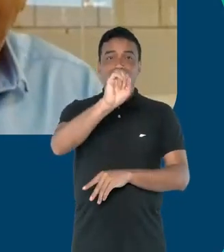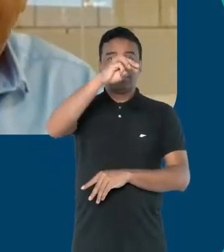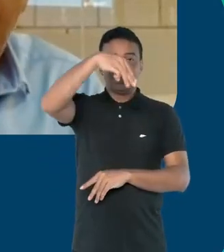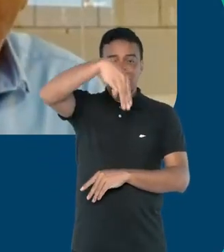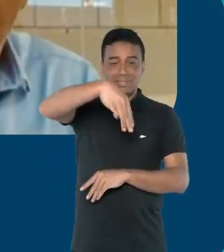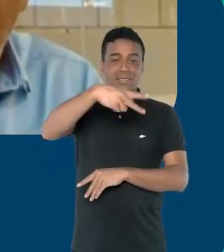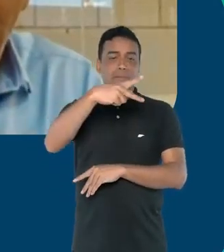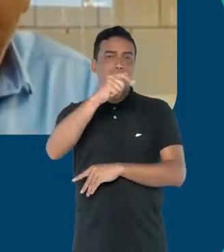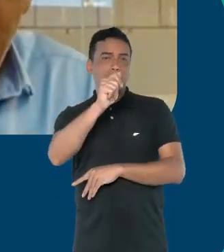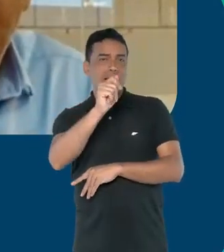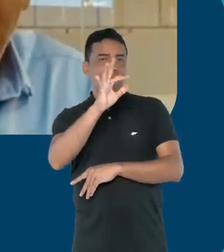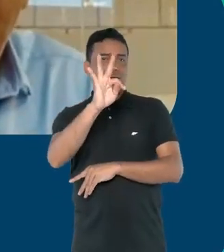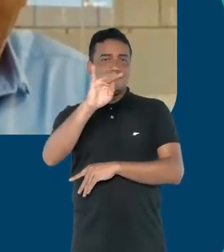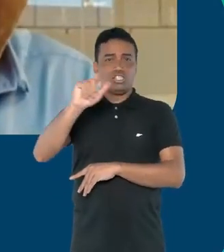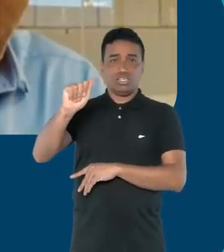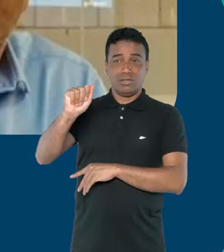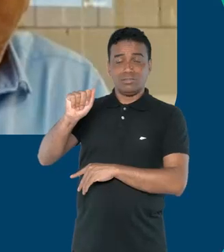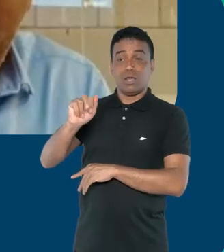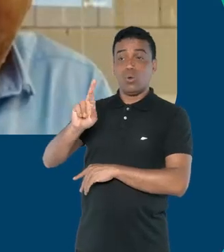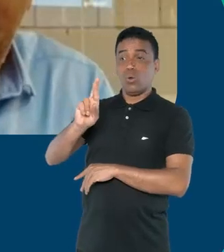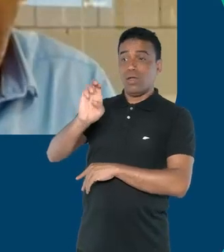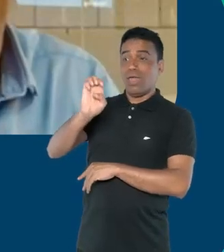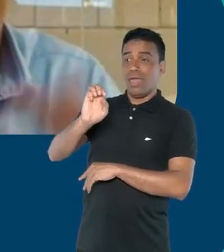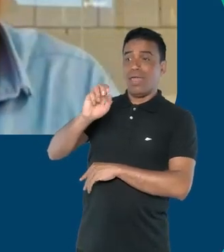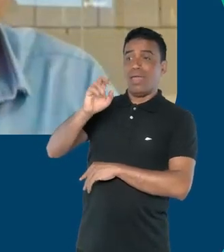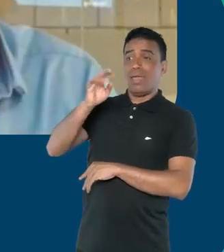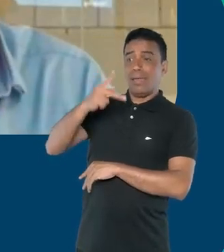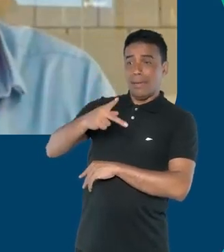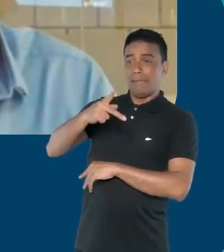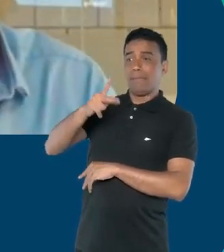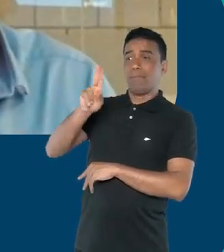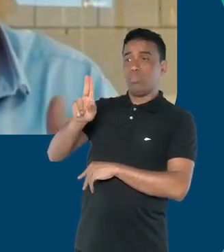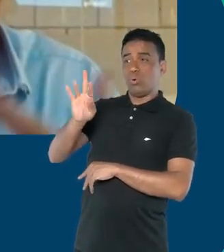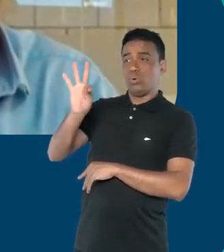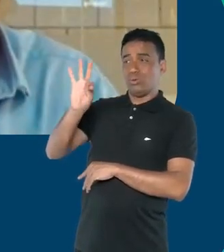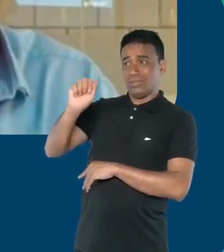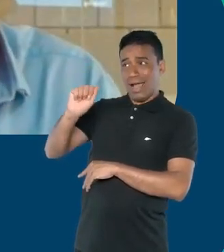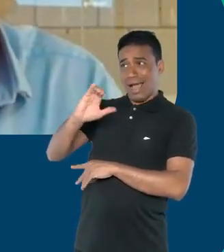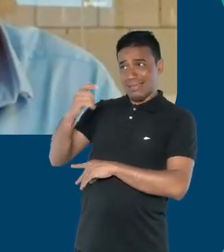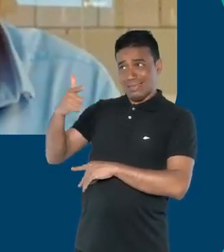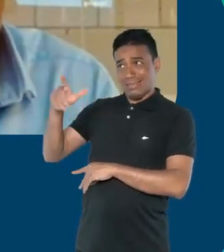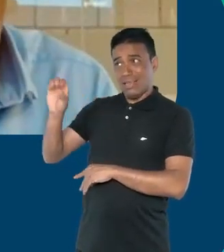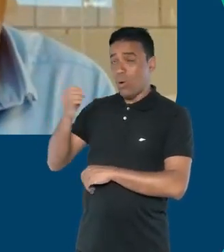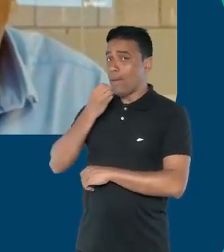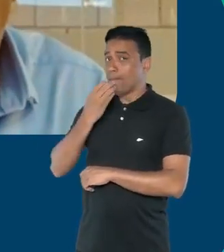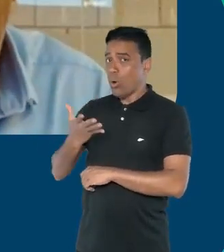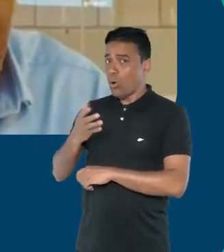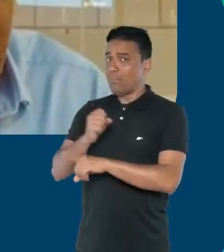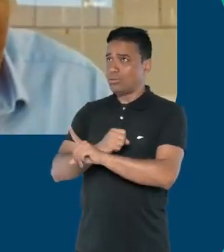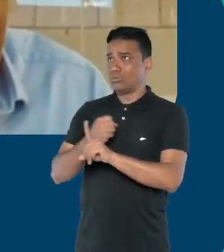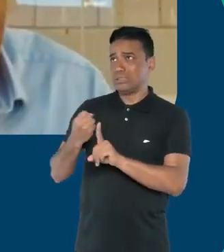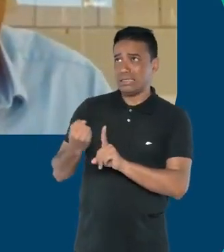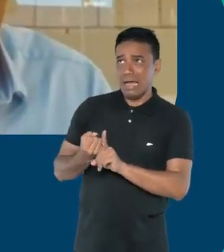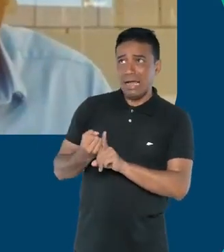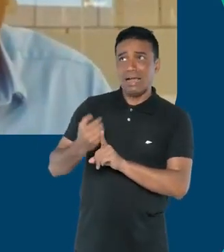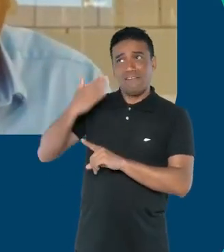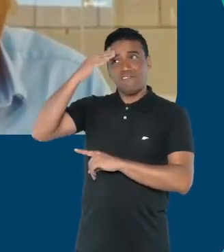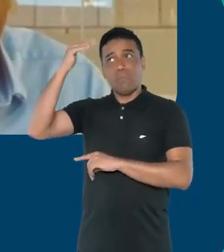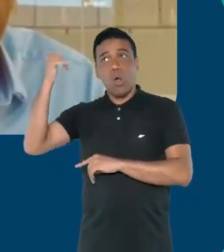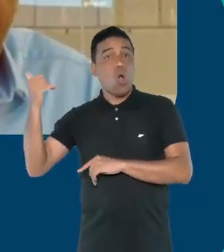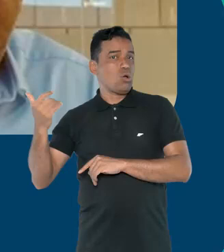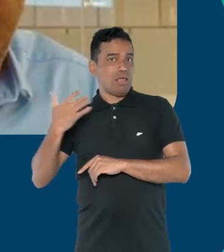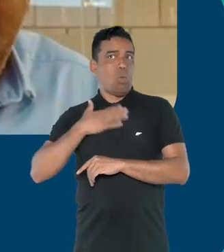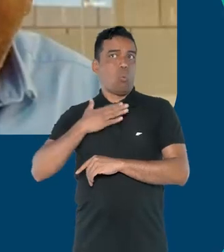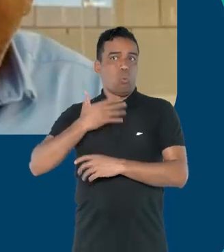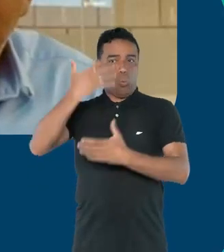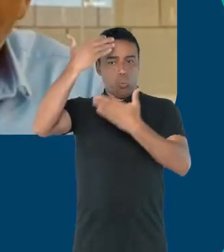a reputação, o amor pela fama, e o Hume vai dizer, ela é boa para o indivíduo, ela é boa para a sociedade,